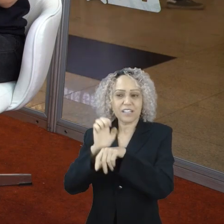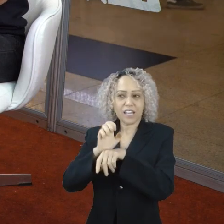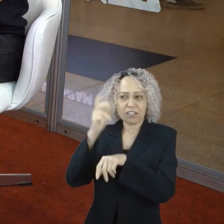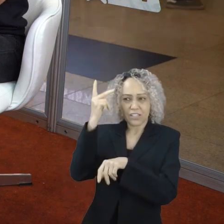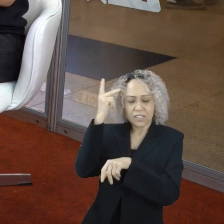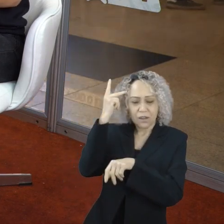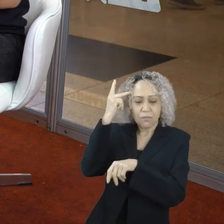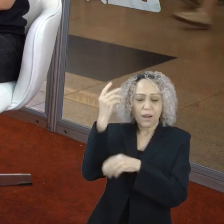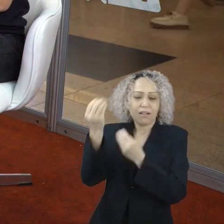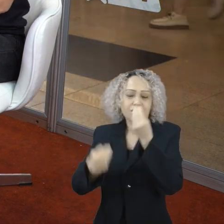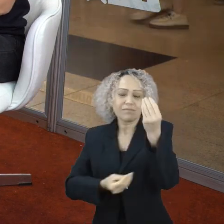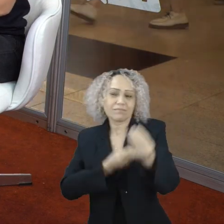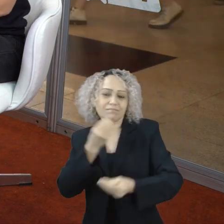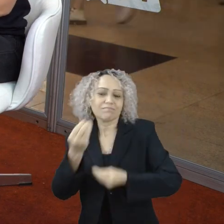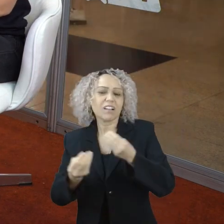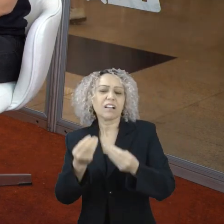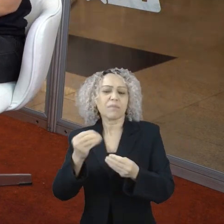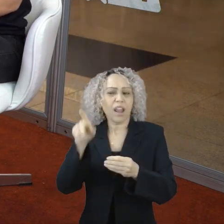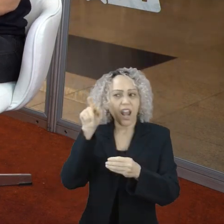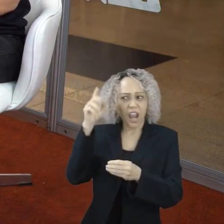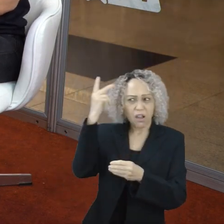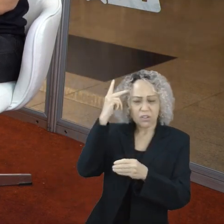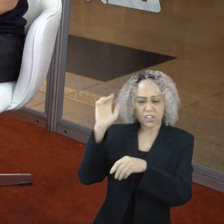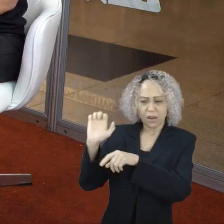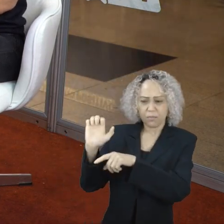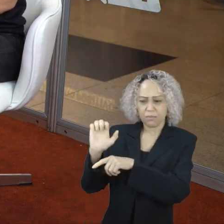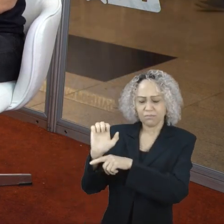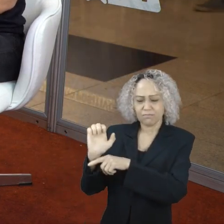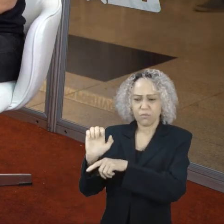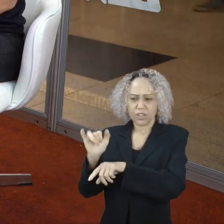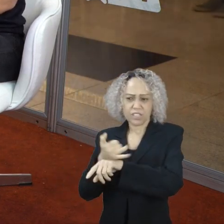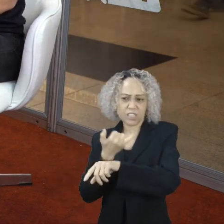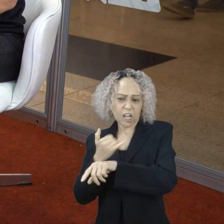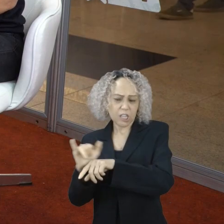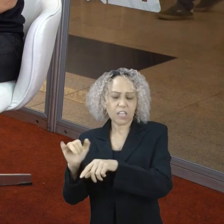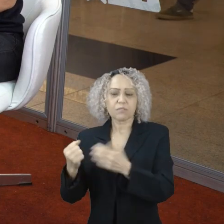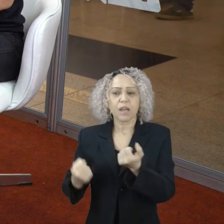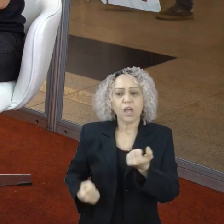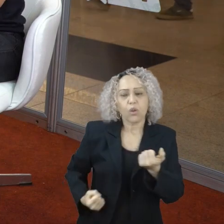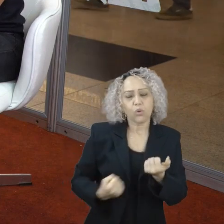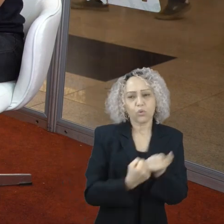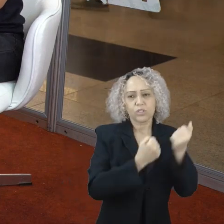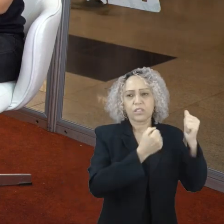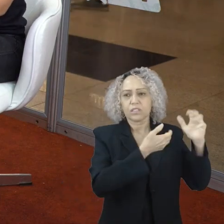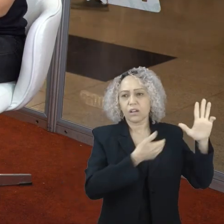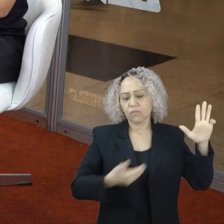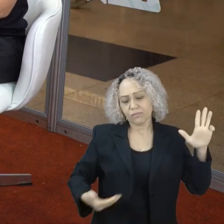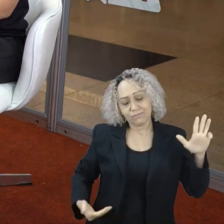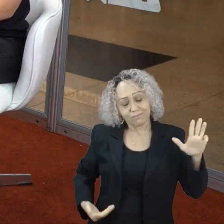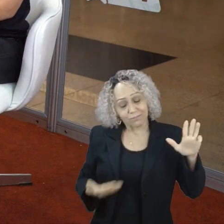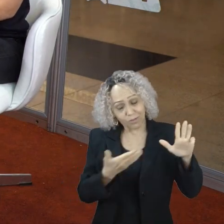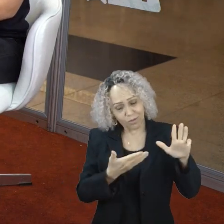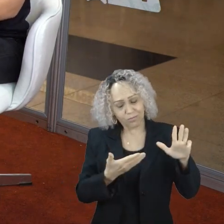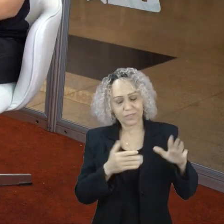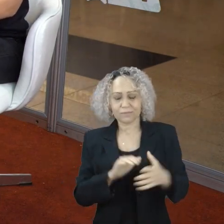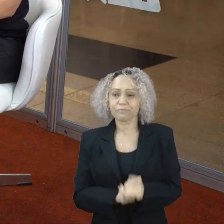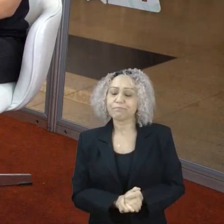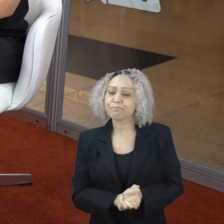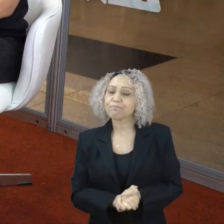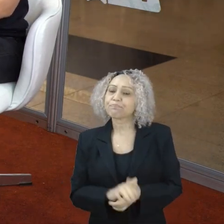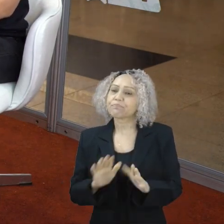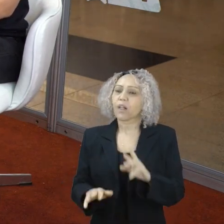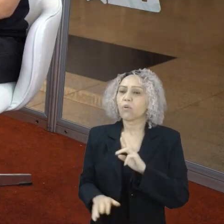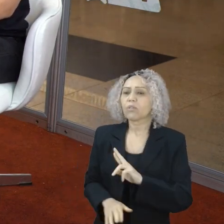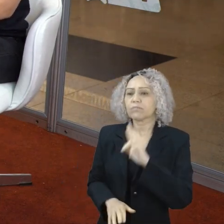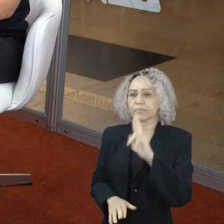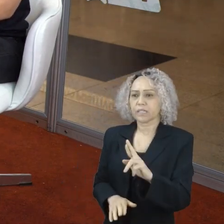fortalecer também e dar sustentação ao governo do presidente Lula. Olha, nós vamos melhorar, evidentemente, porque 2020 foi muito difícil a situação